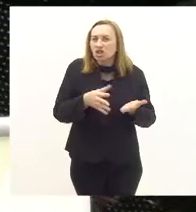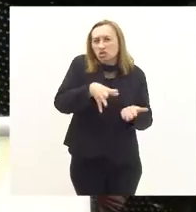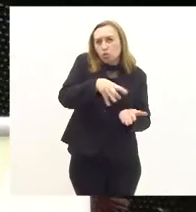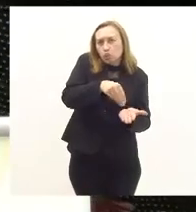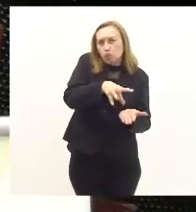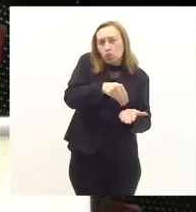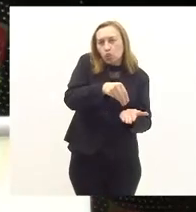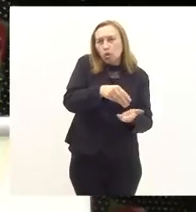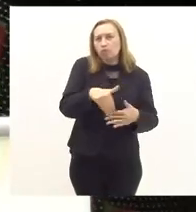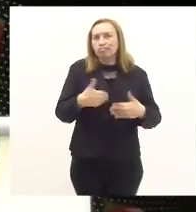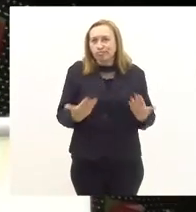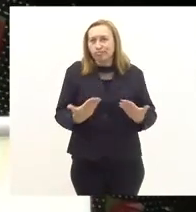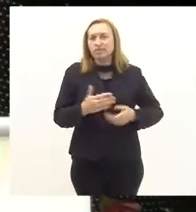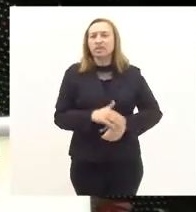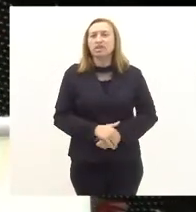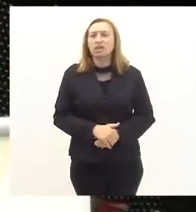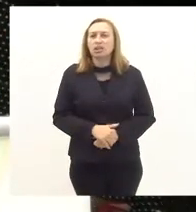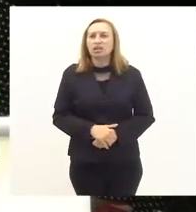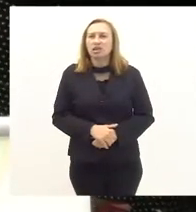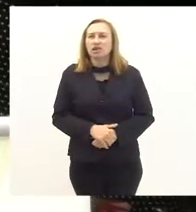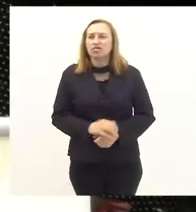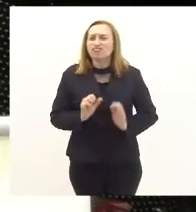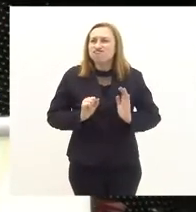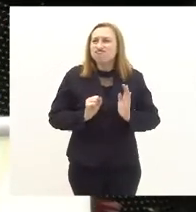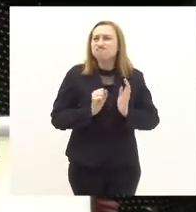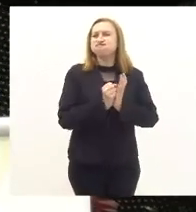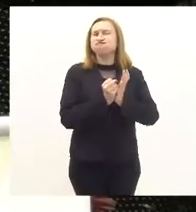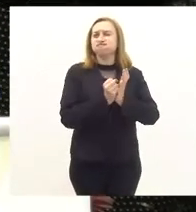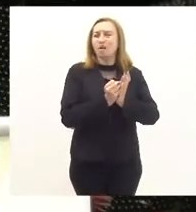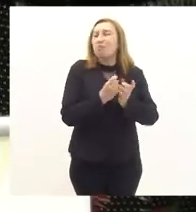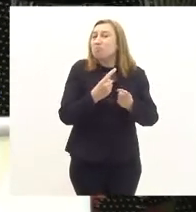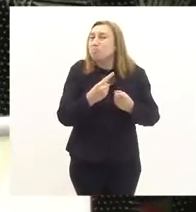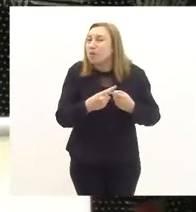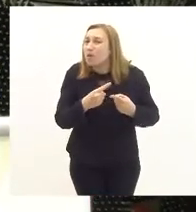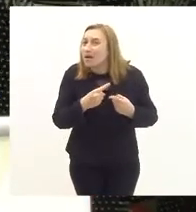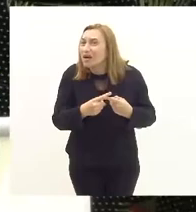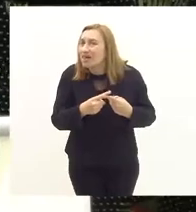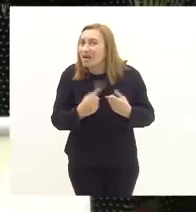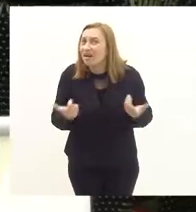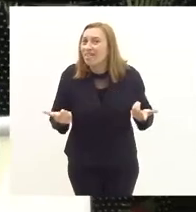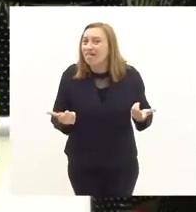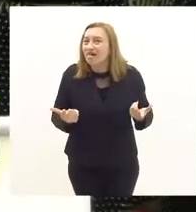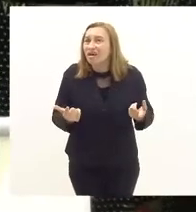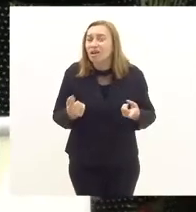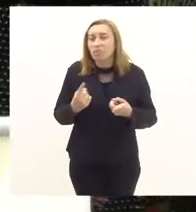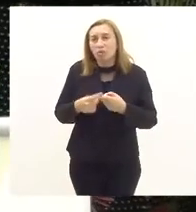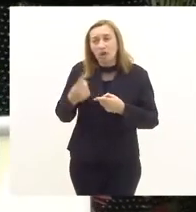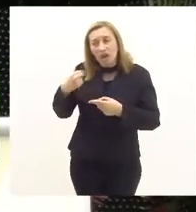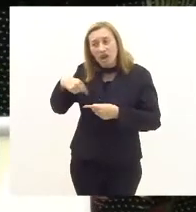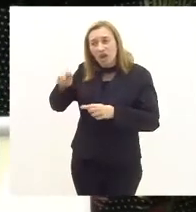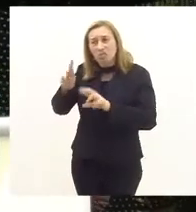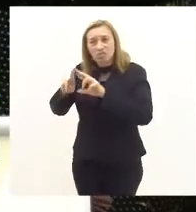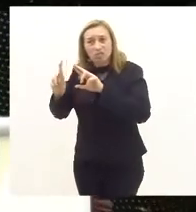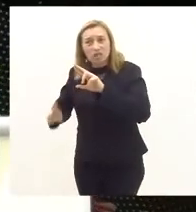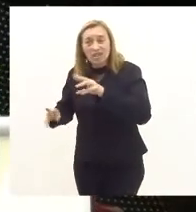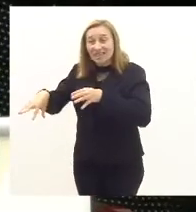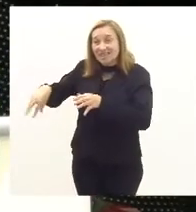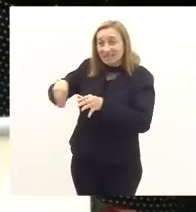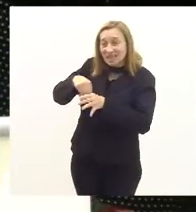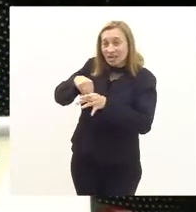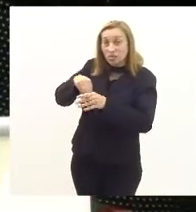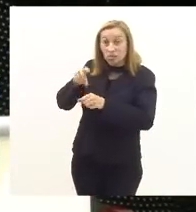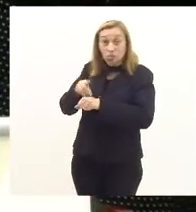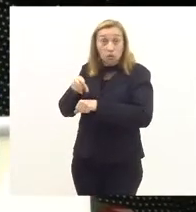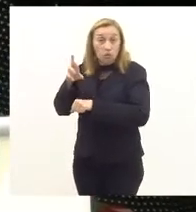né? E assim, foi muito impactante, por quê? Porque eu estou na UFRJ dentro de um